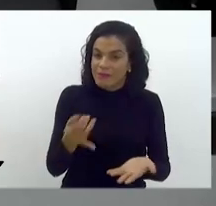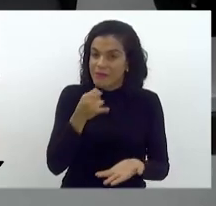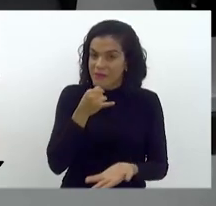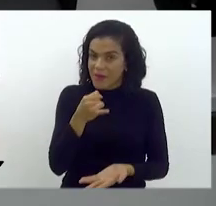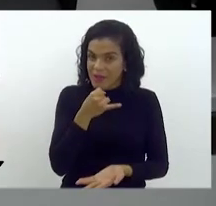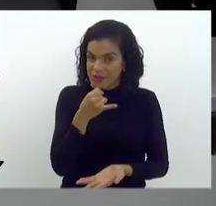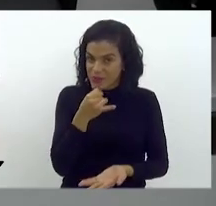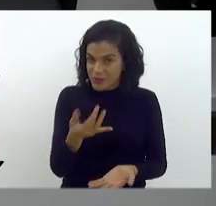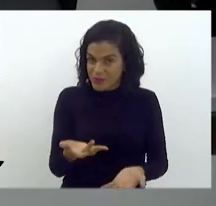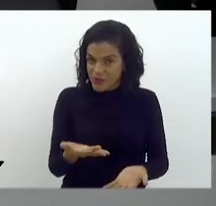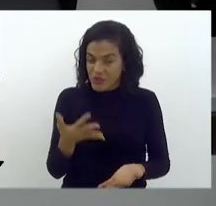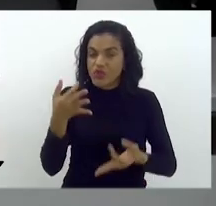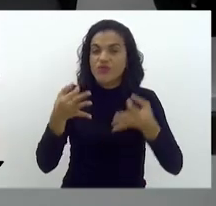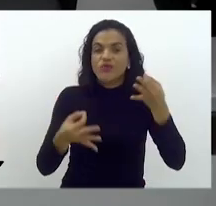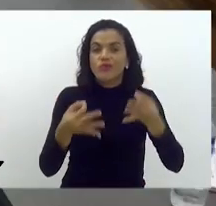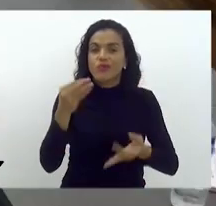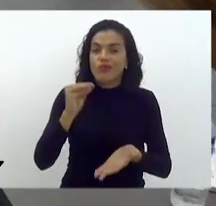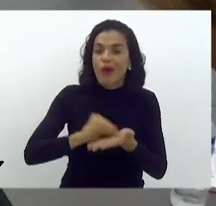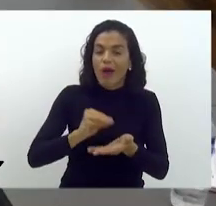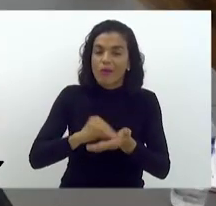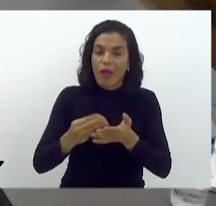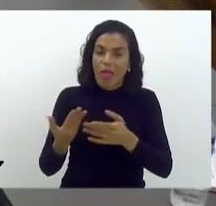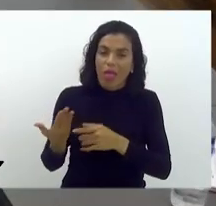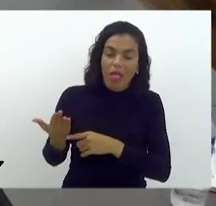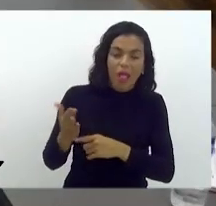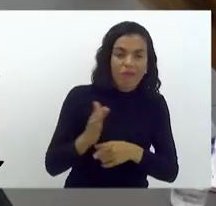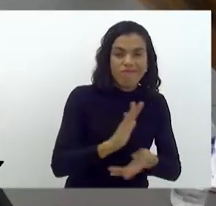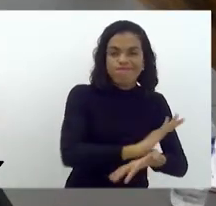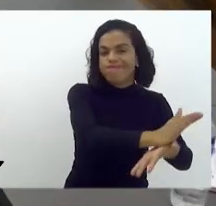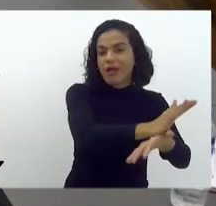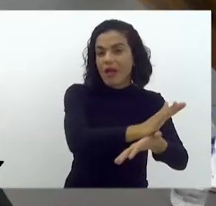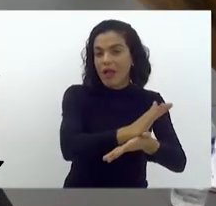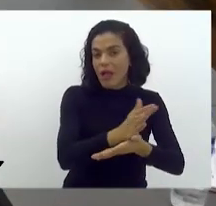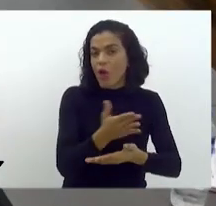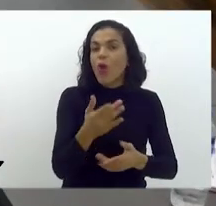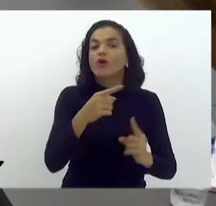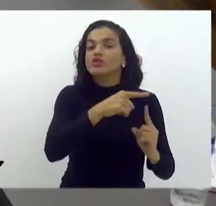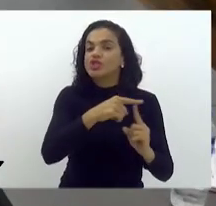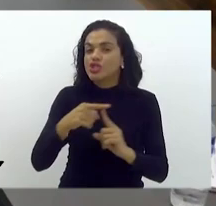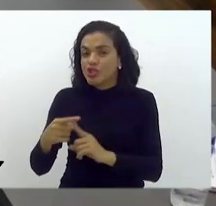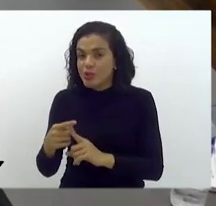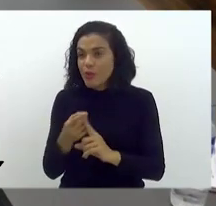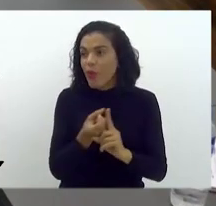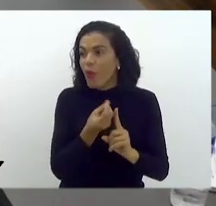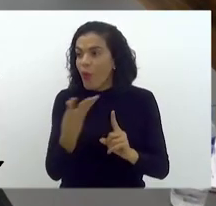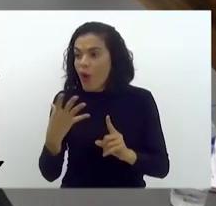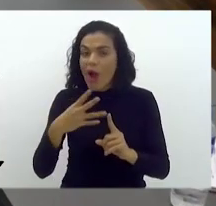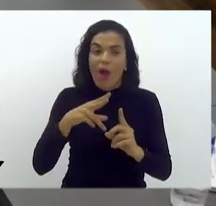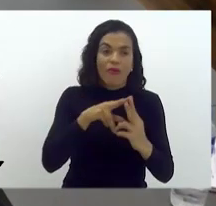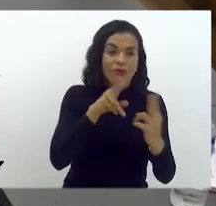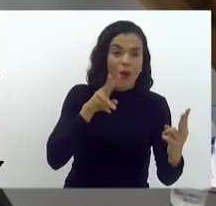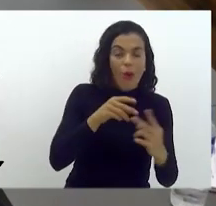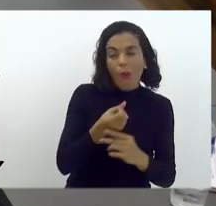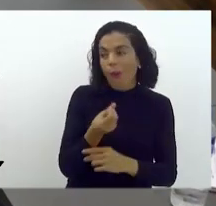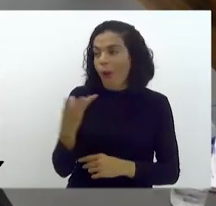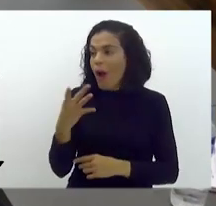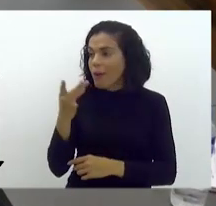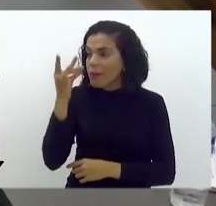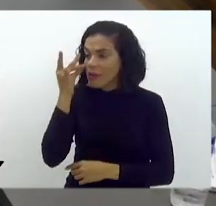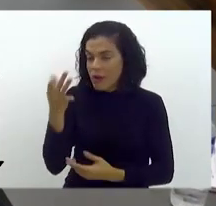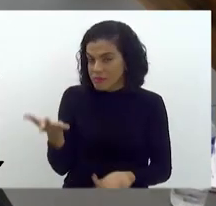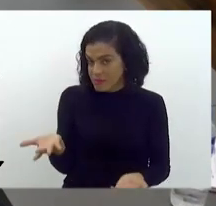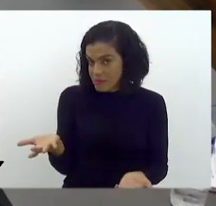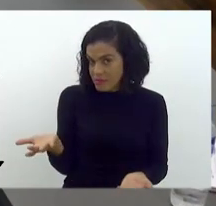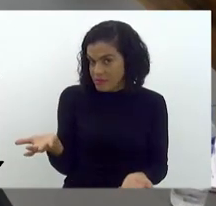ter que listar todas as injúrias E aí olhar dentro das injúrias quais foram cometidos em ambientes virtual quais foram cometidas por outra